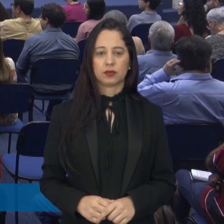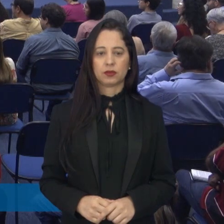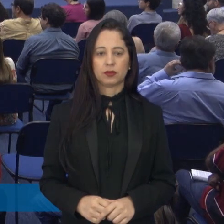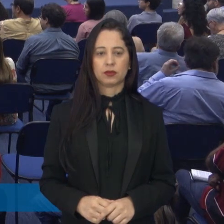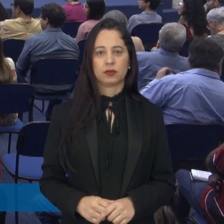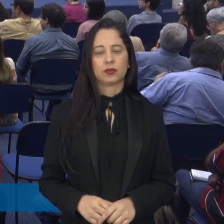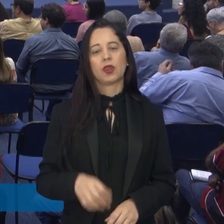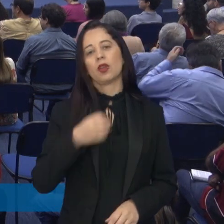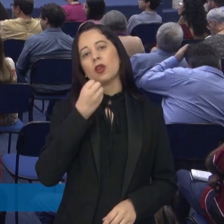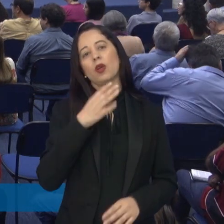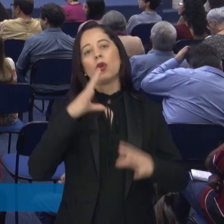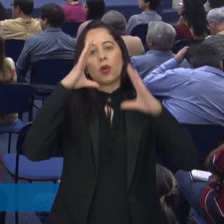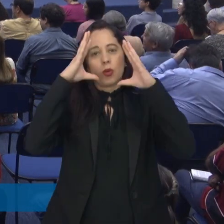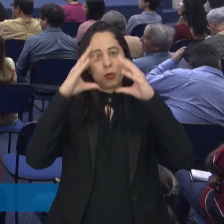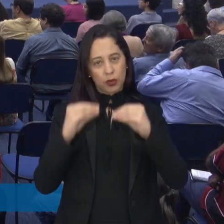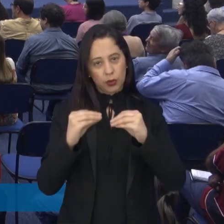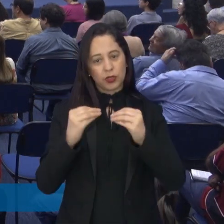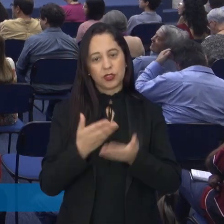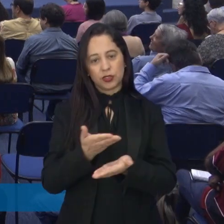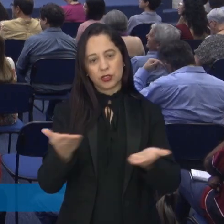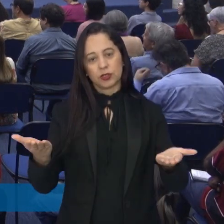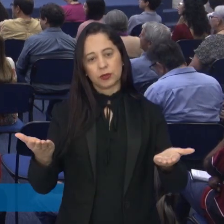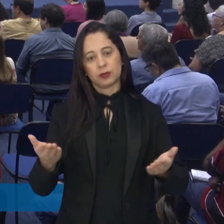Boa noite a todos e a todas.